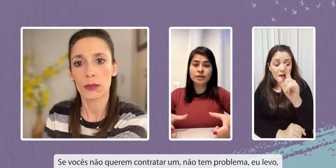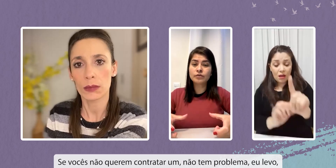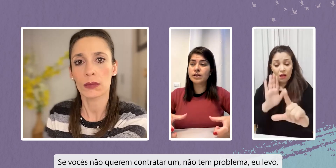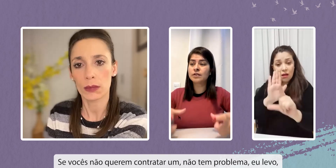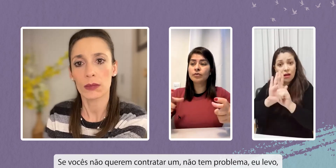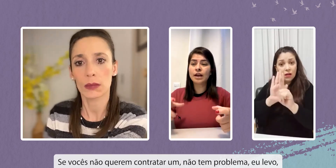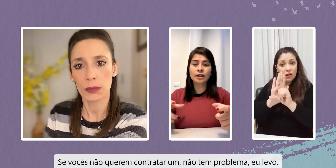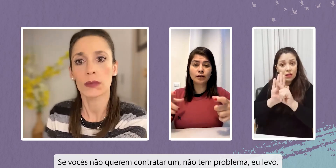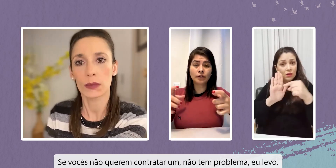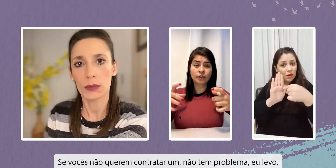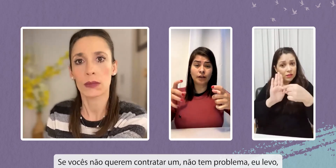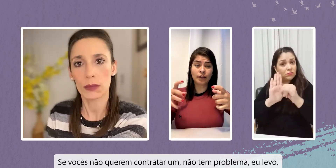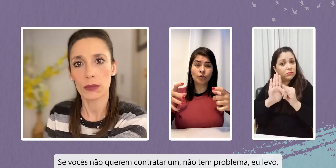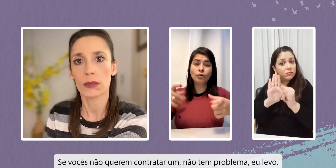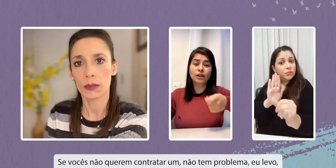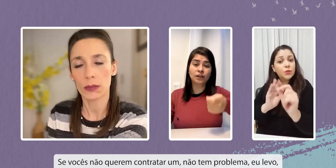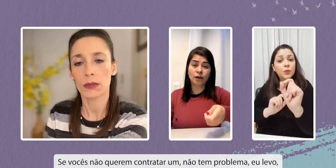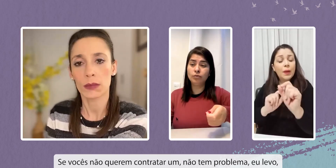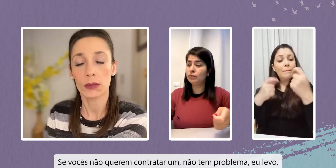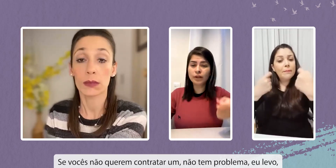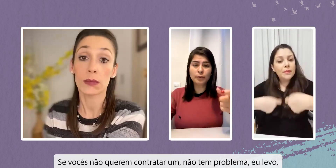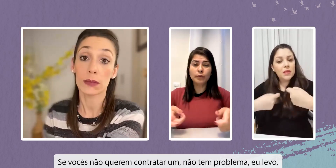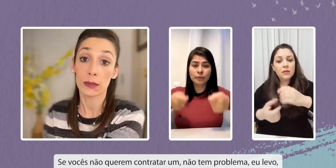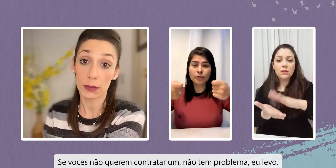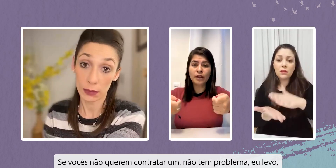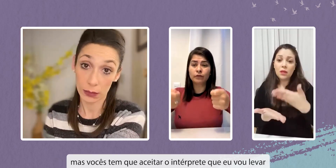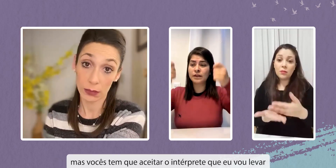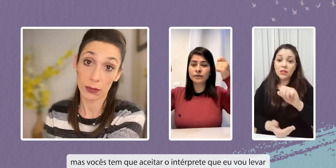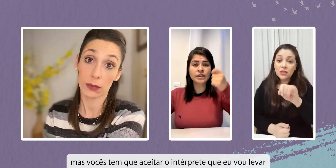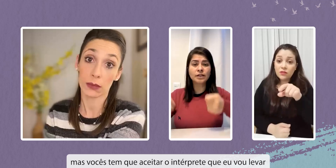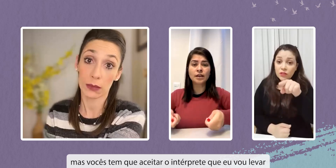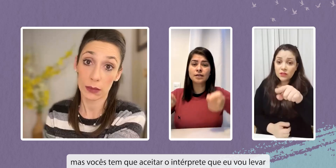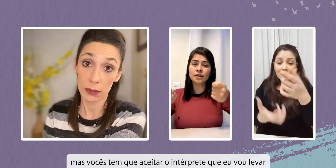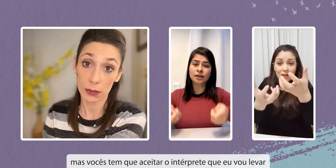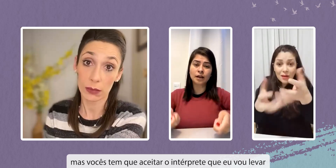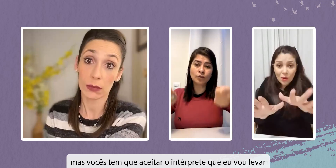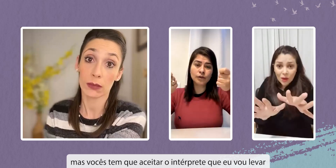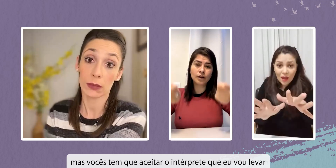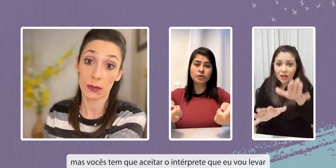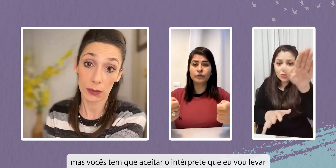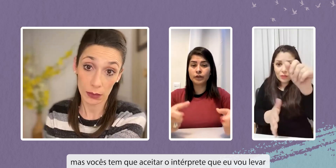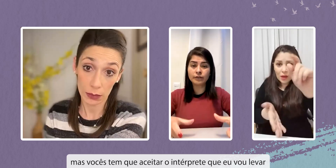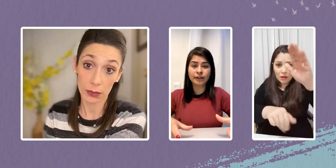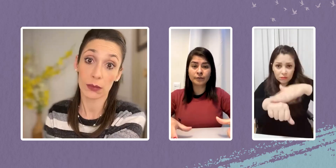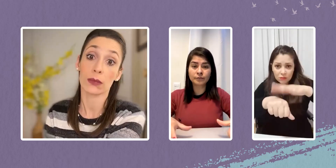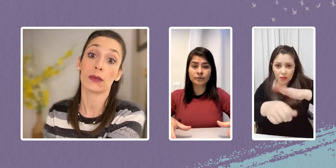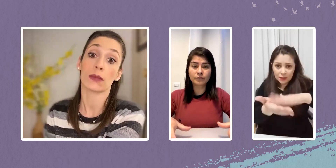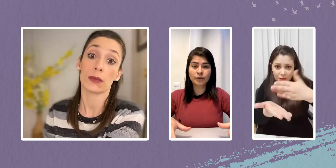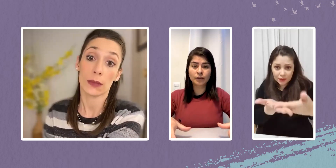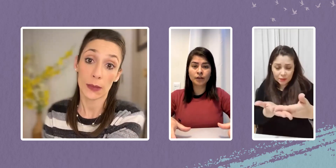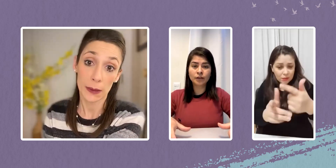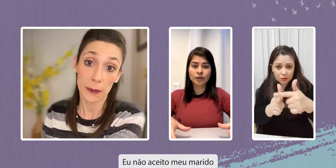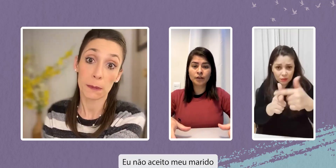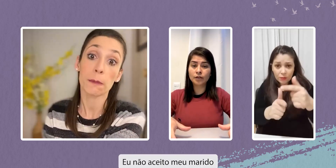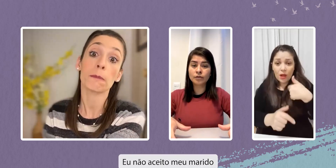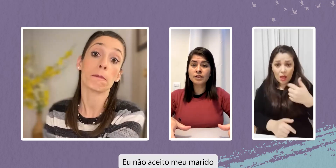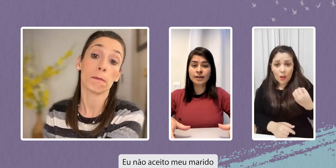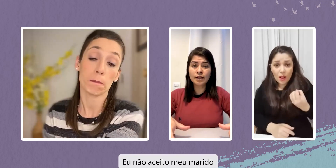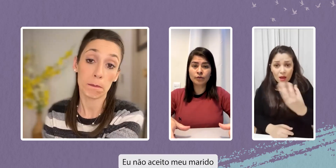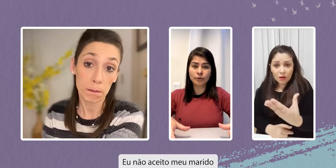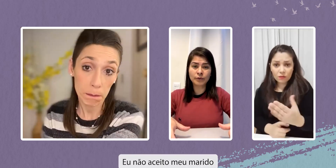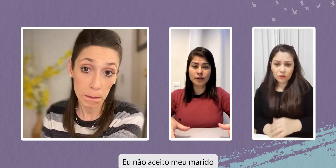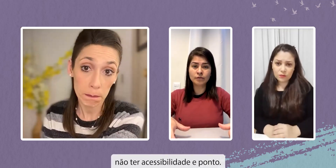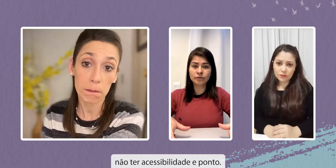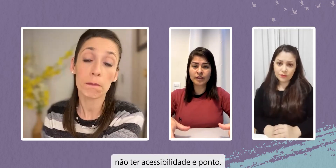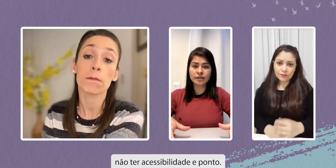sim. Se vocês não querem contratar não tem problema, eu levo. Mas vocês têm que aceitar o intérprete que eu for levar. Eu não